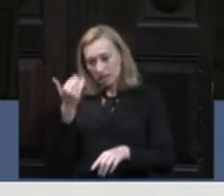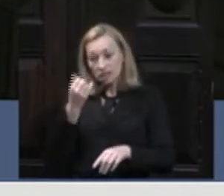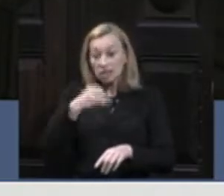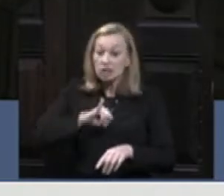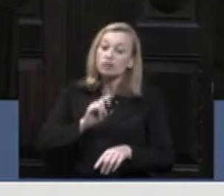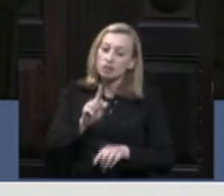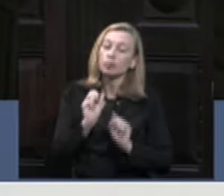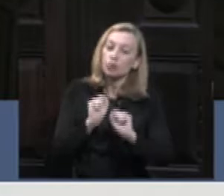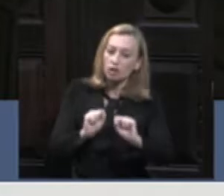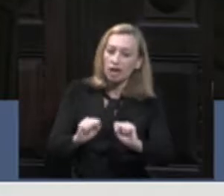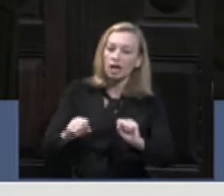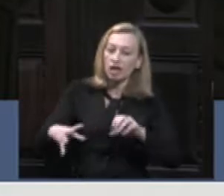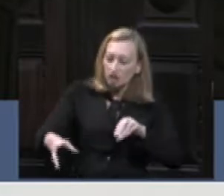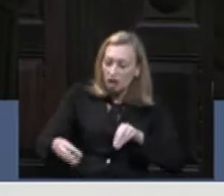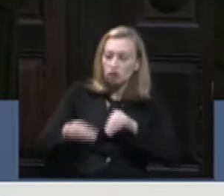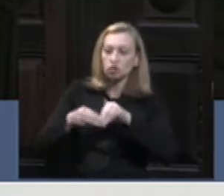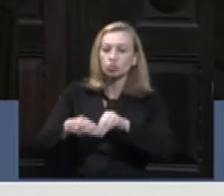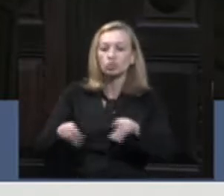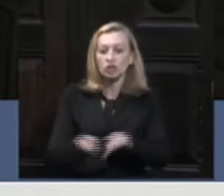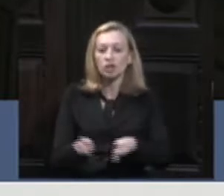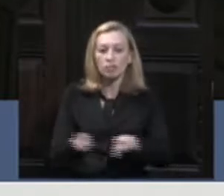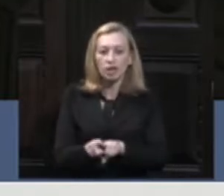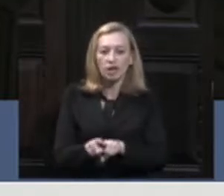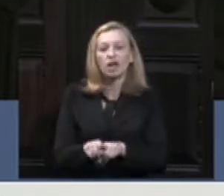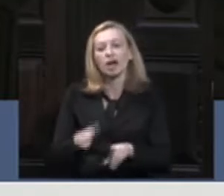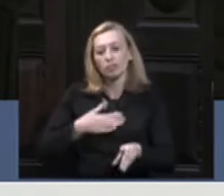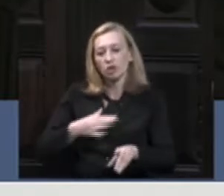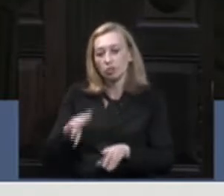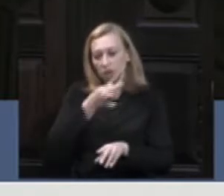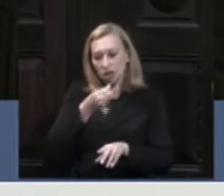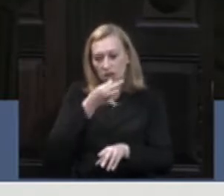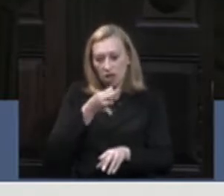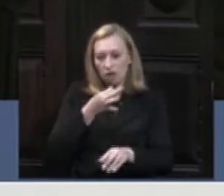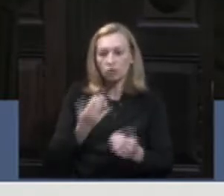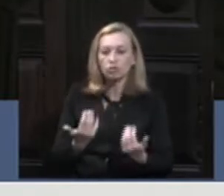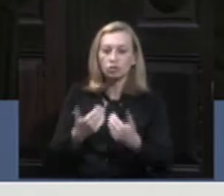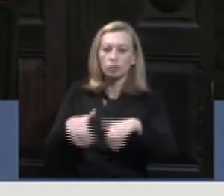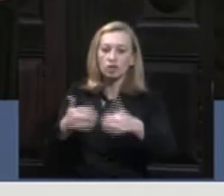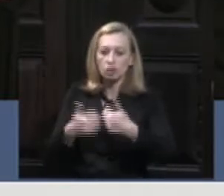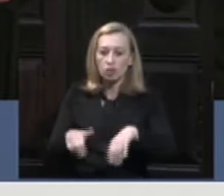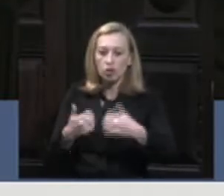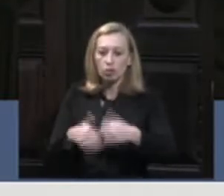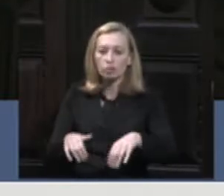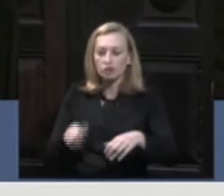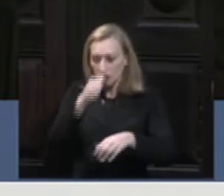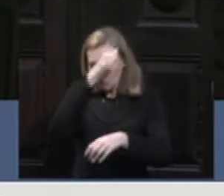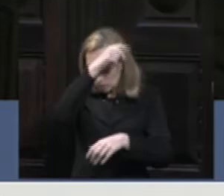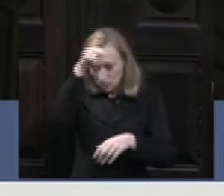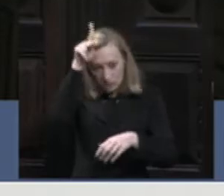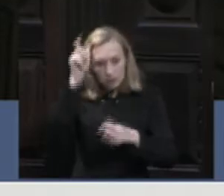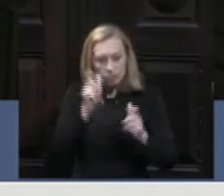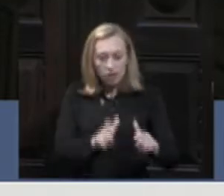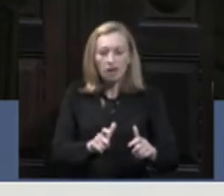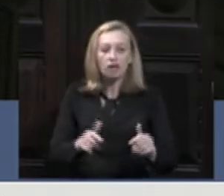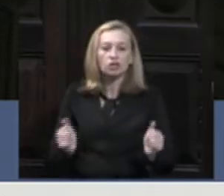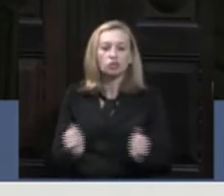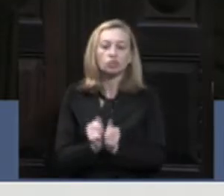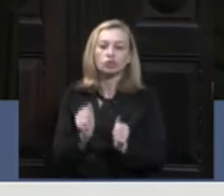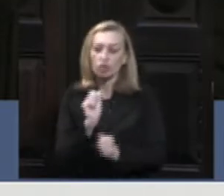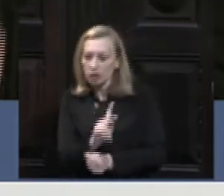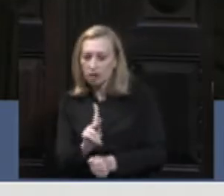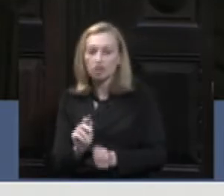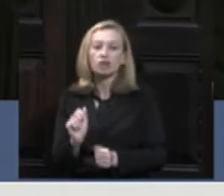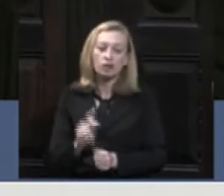Petrópolis, mas pela justificativa do deputado, não é isso, deputado Gilberto Palmares, não seria possível nesse momento, certo? Ok, está dado